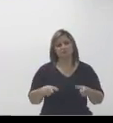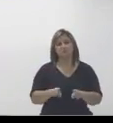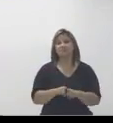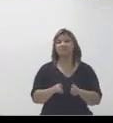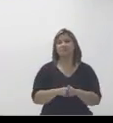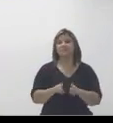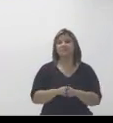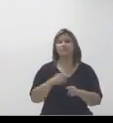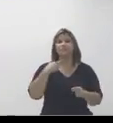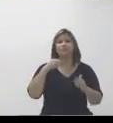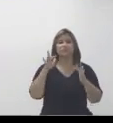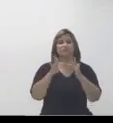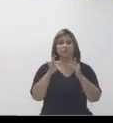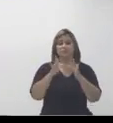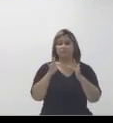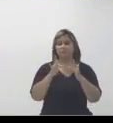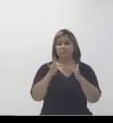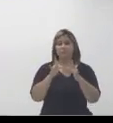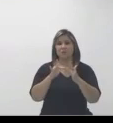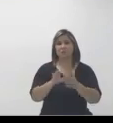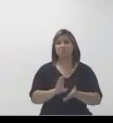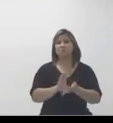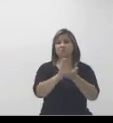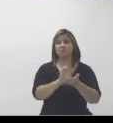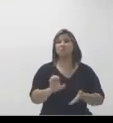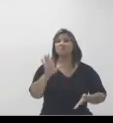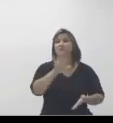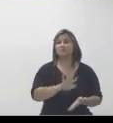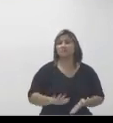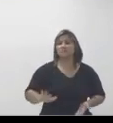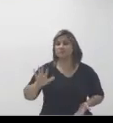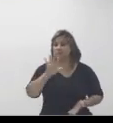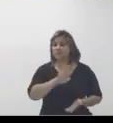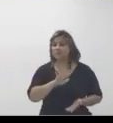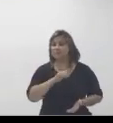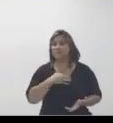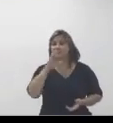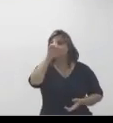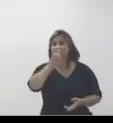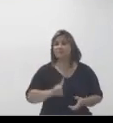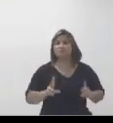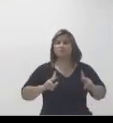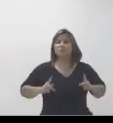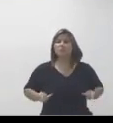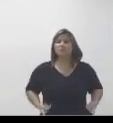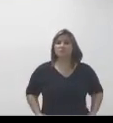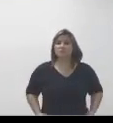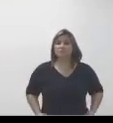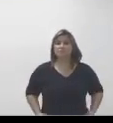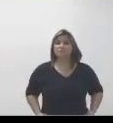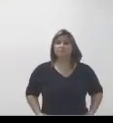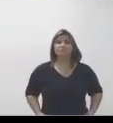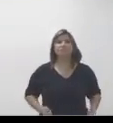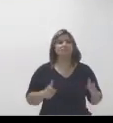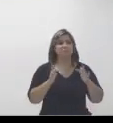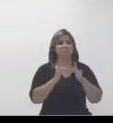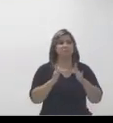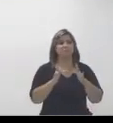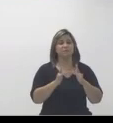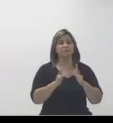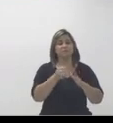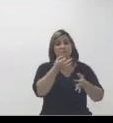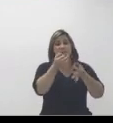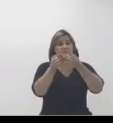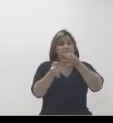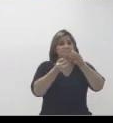relação direta com o conselho nacional de direitos humanos e toda uma perspectiva da construção